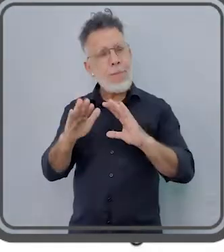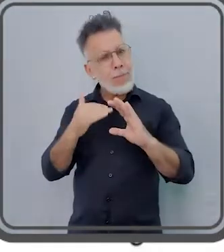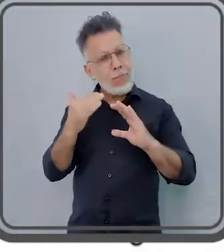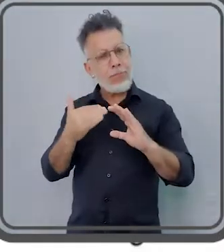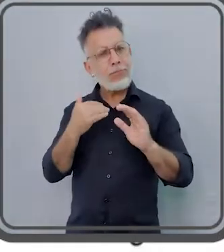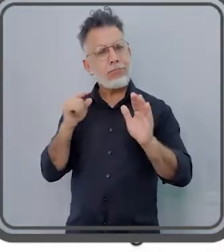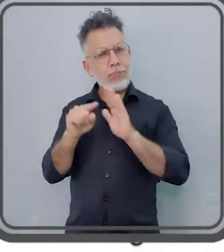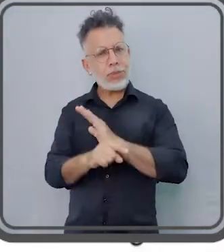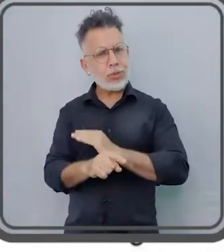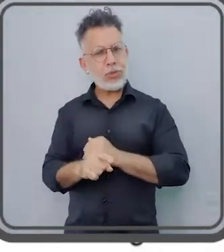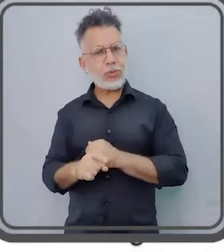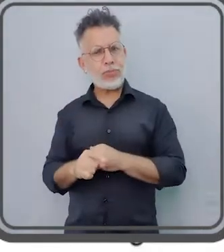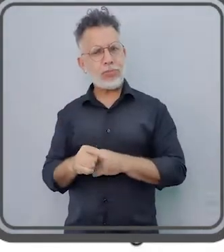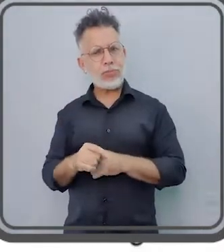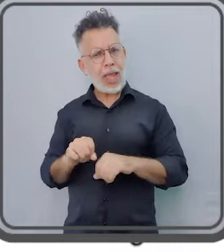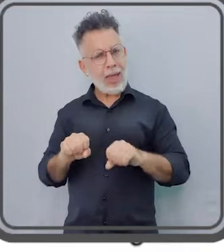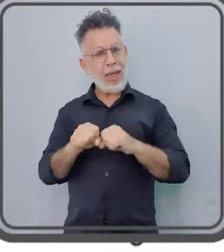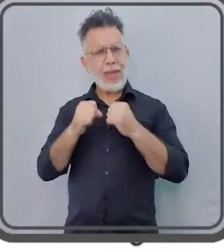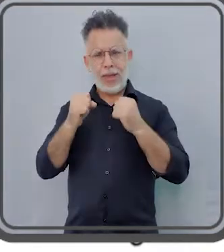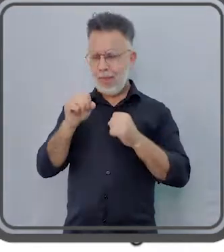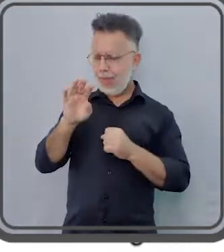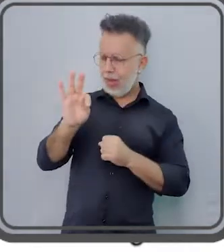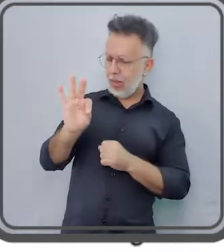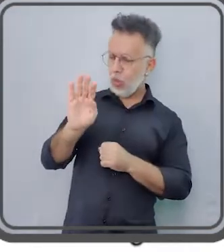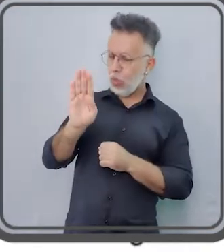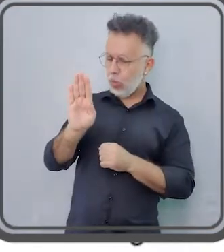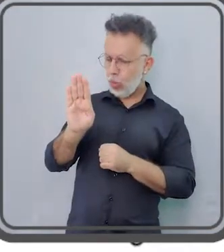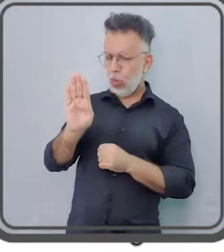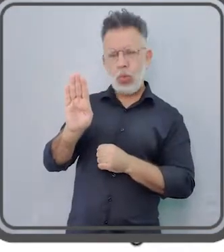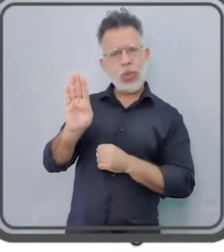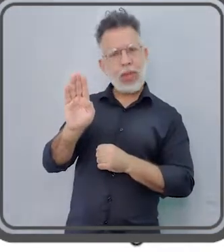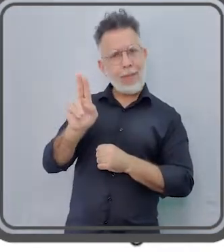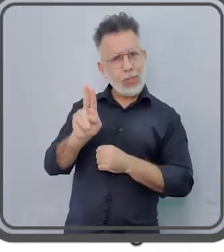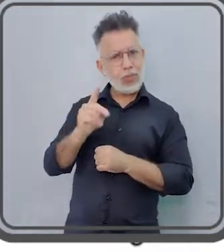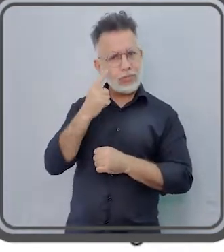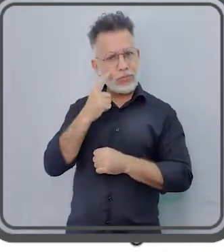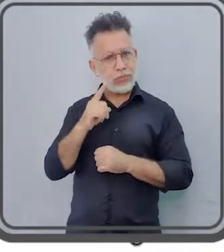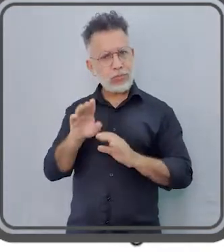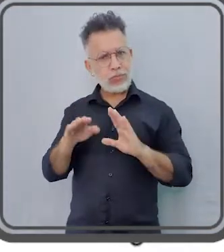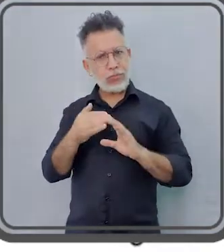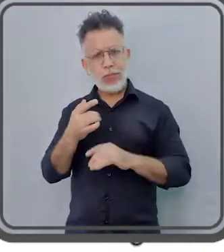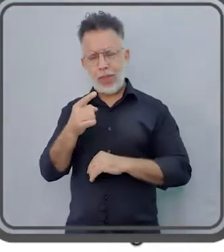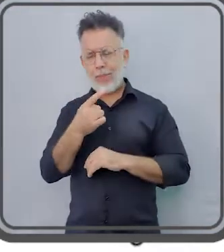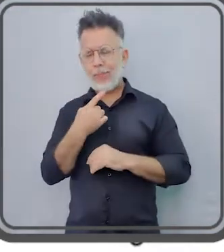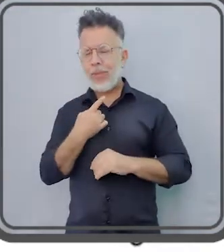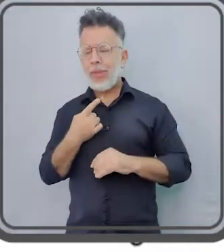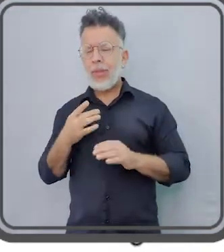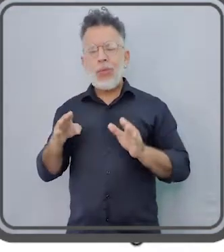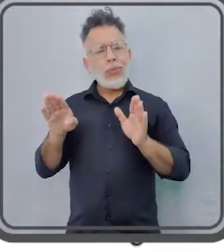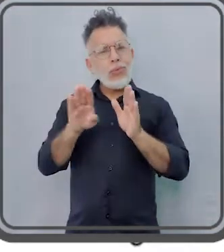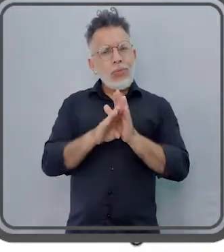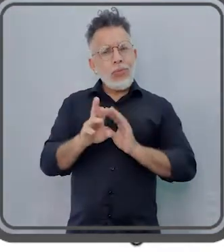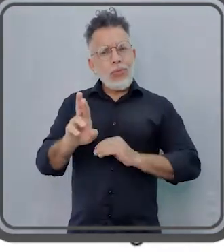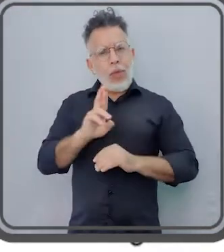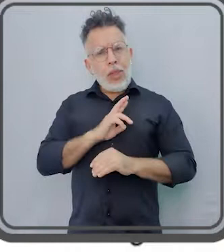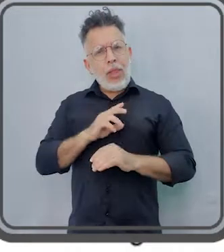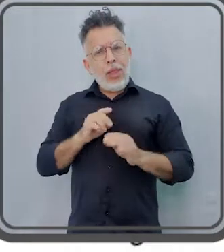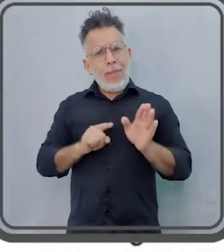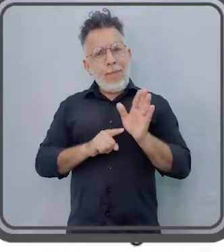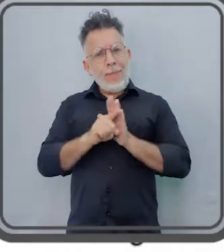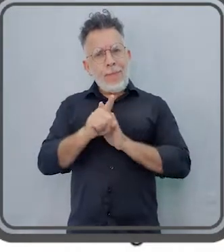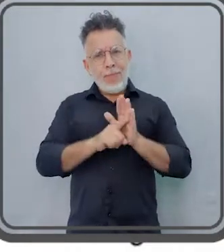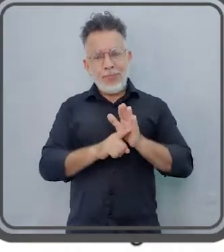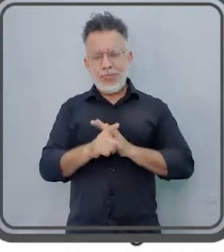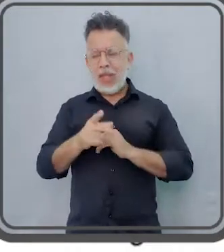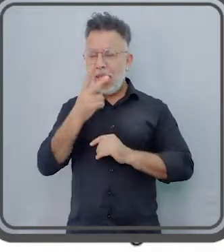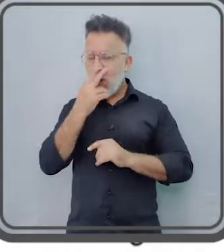interagir, perguntem, quebrando o tabu já pelos comentários, né? E quando vocês chegaram no resultado dessa pesquisa, que